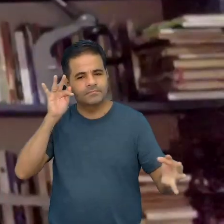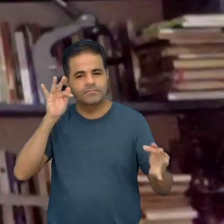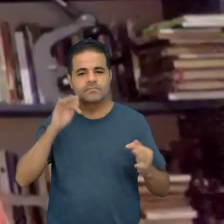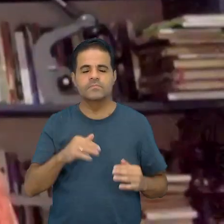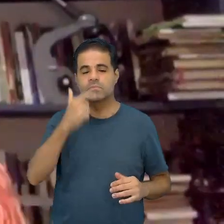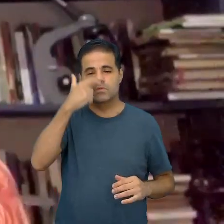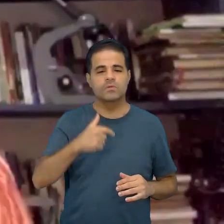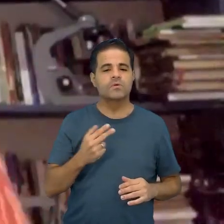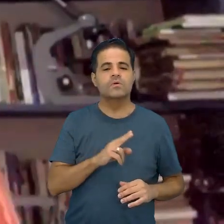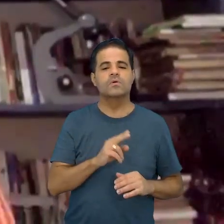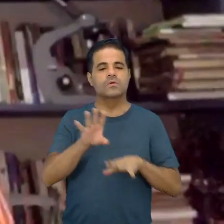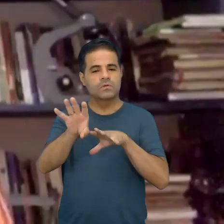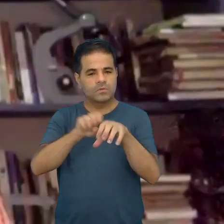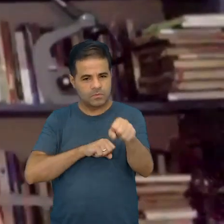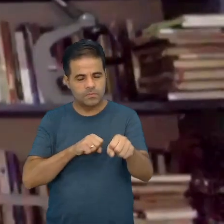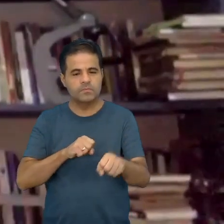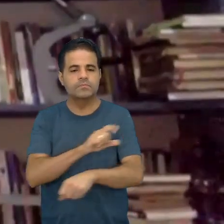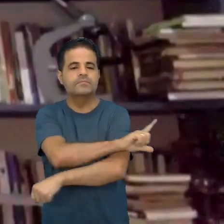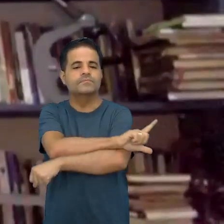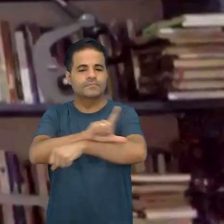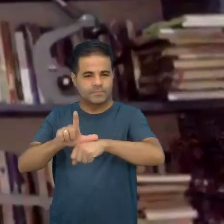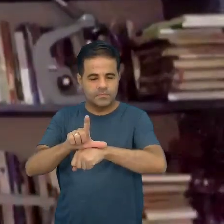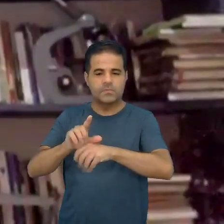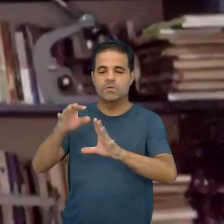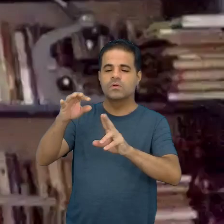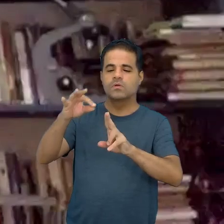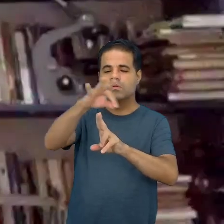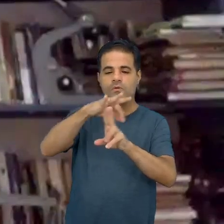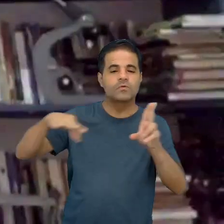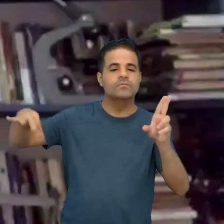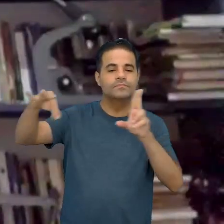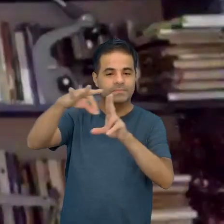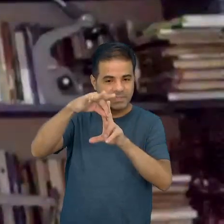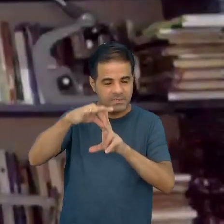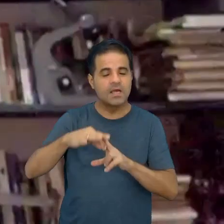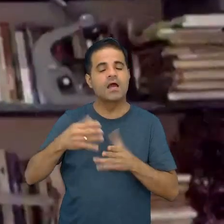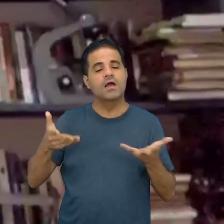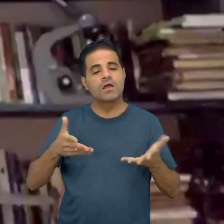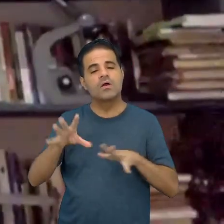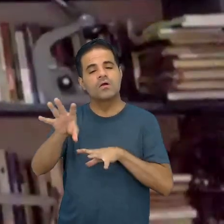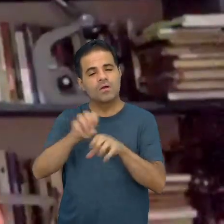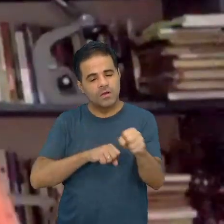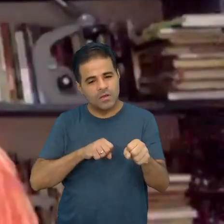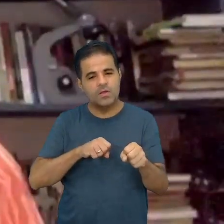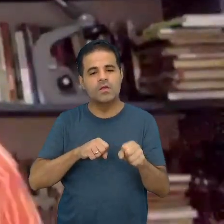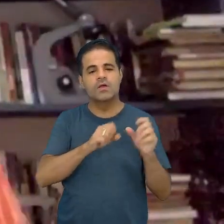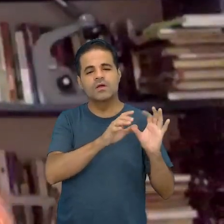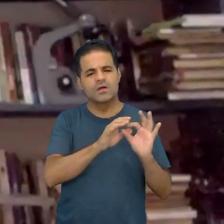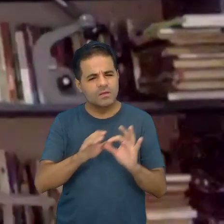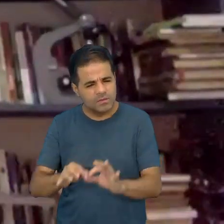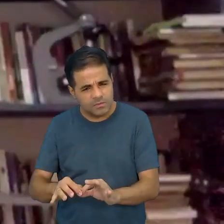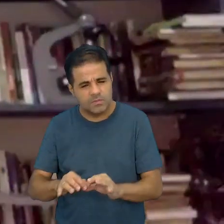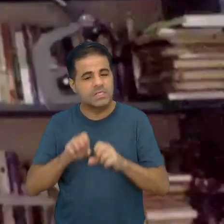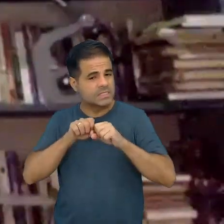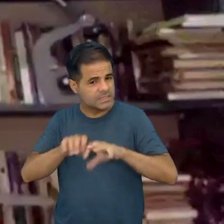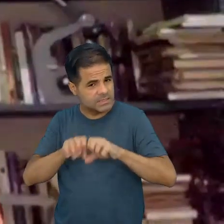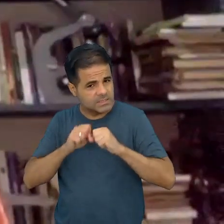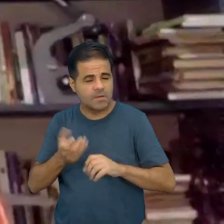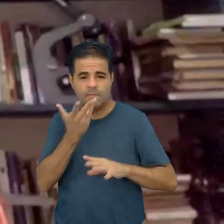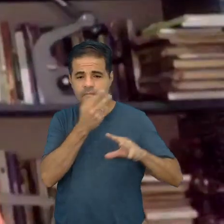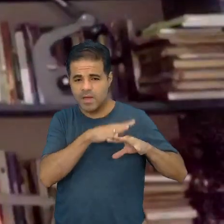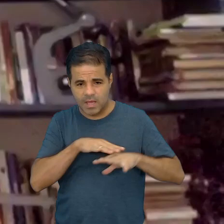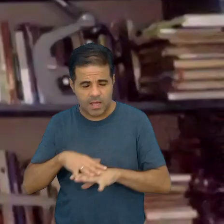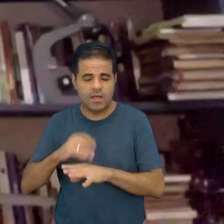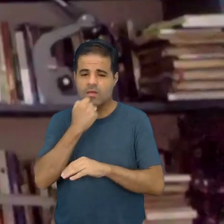Eu sou licenciado em Física pela UFSCar, estou me especializando em interdisciplinaridade no ensino de